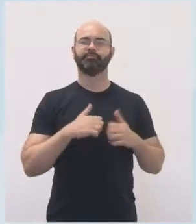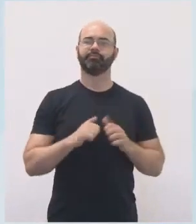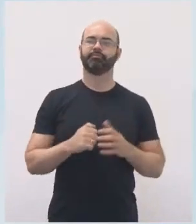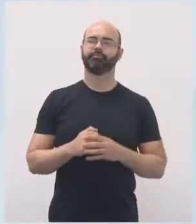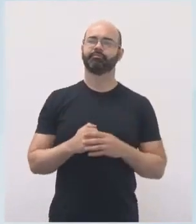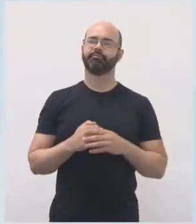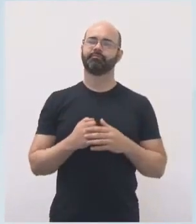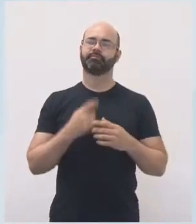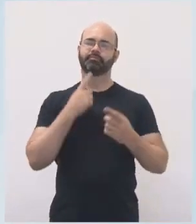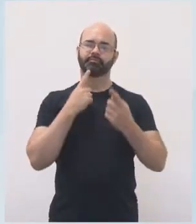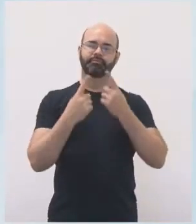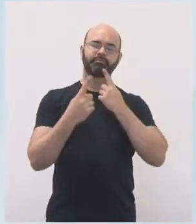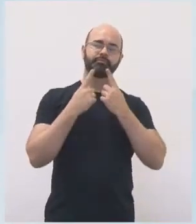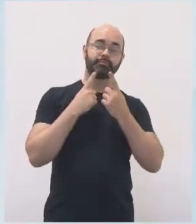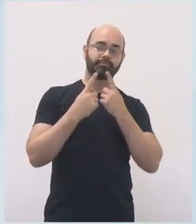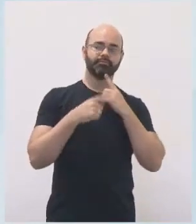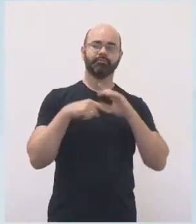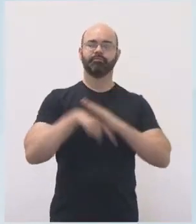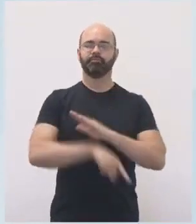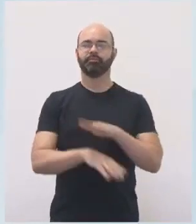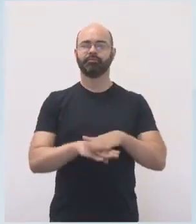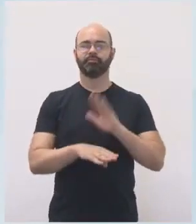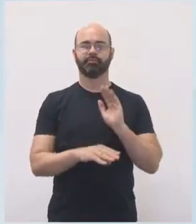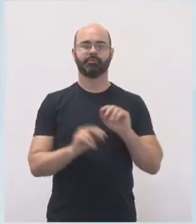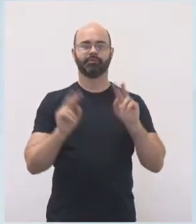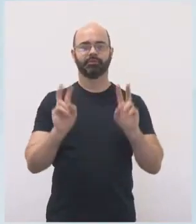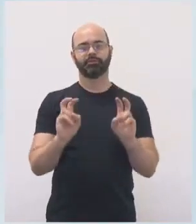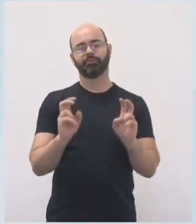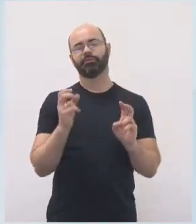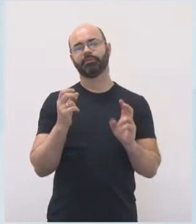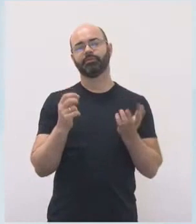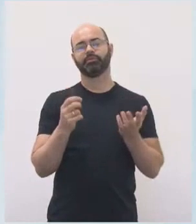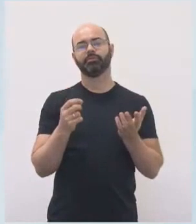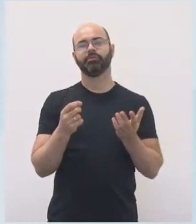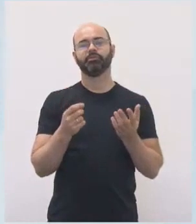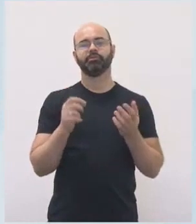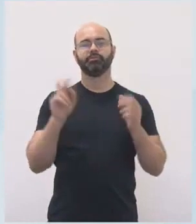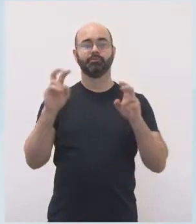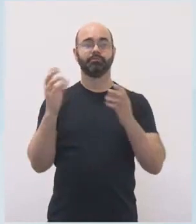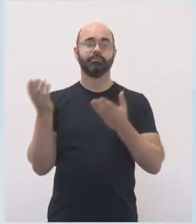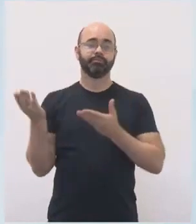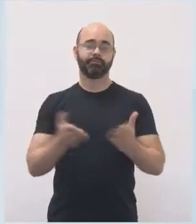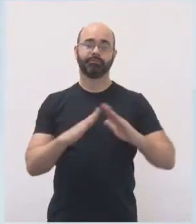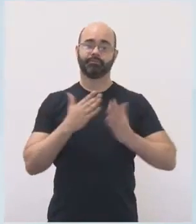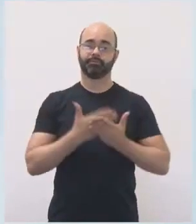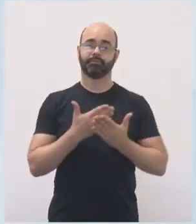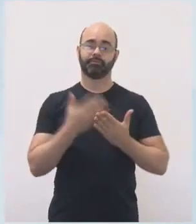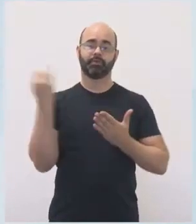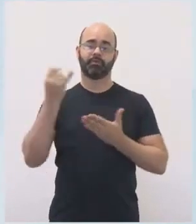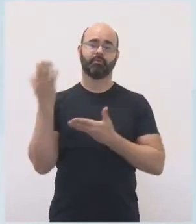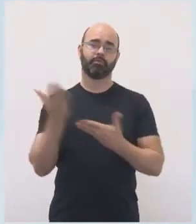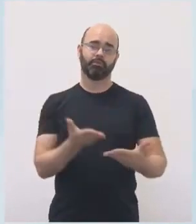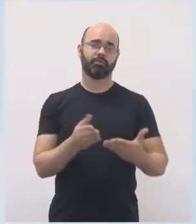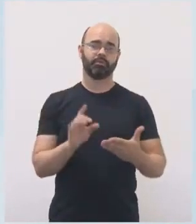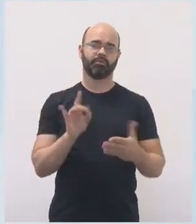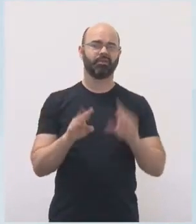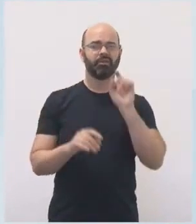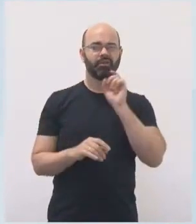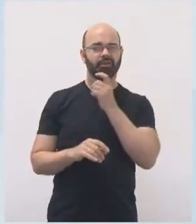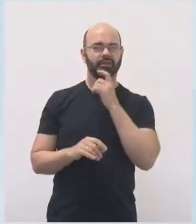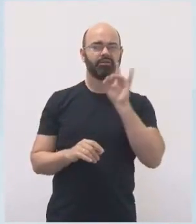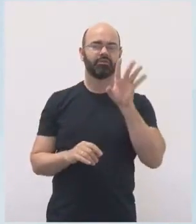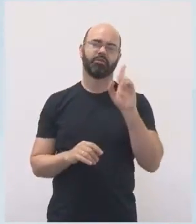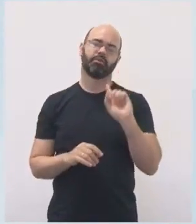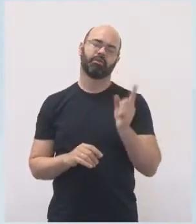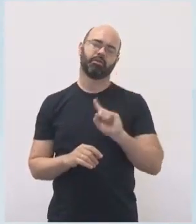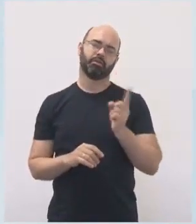pouco mais, de uma forma mais aprofundada, a questão da importância mesmo da gente trazer isso para o ambiente escolar, não somente em setembro. ser